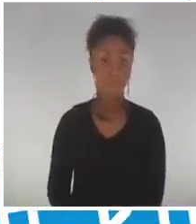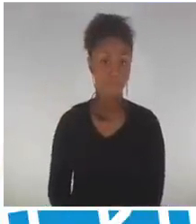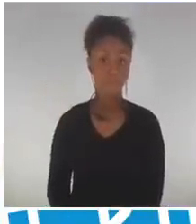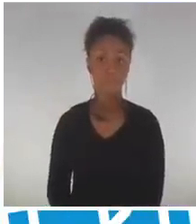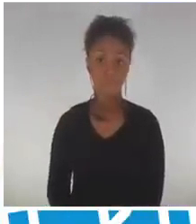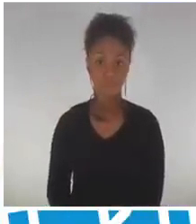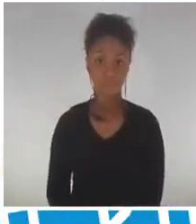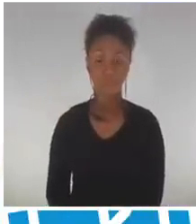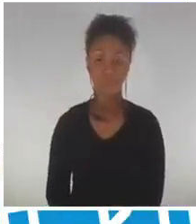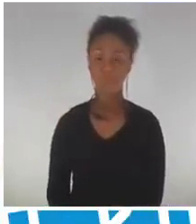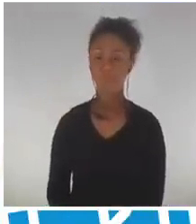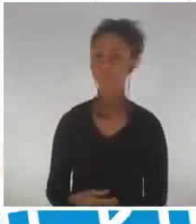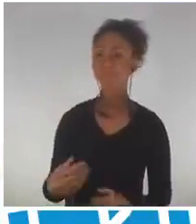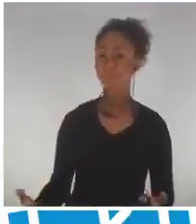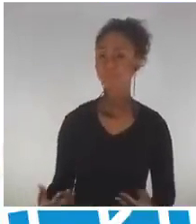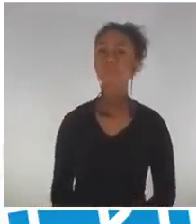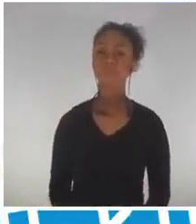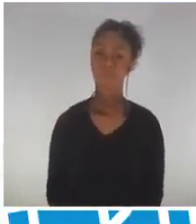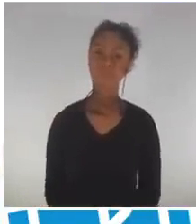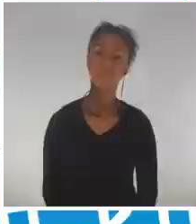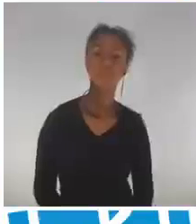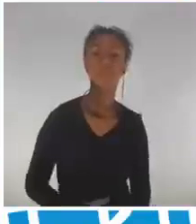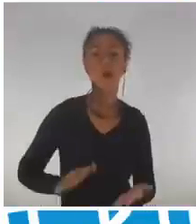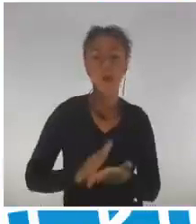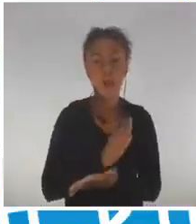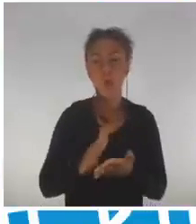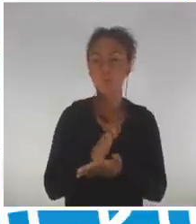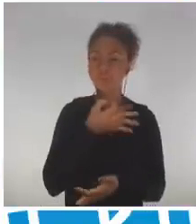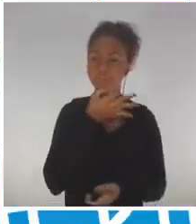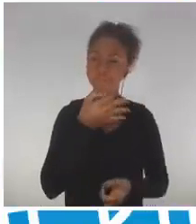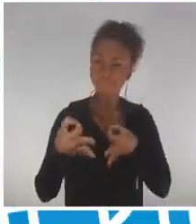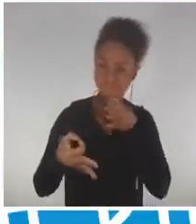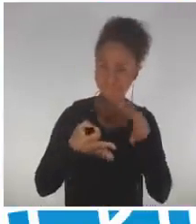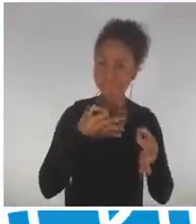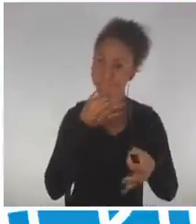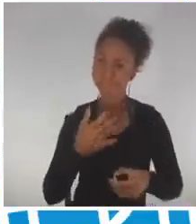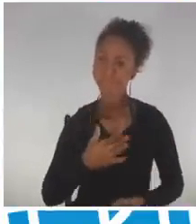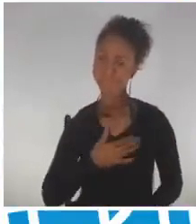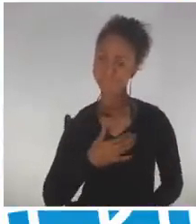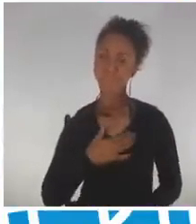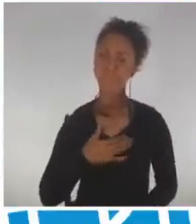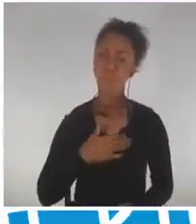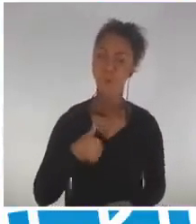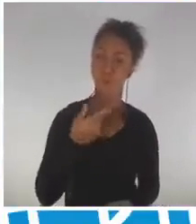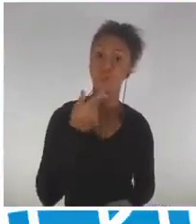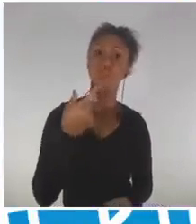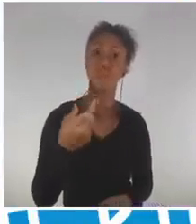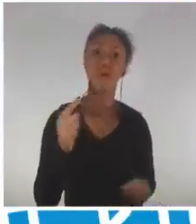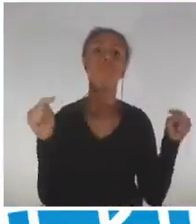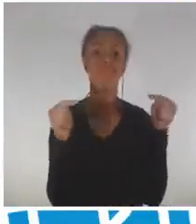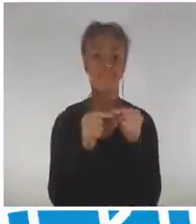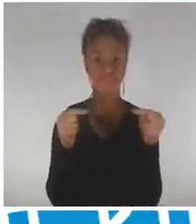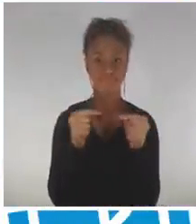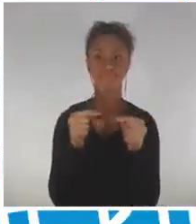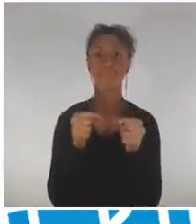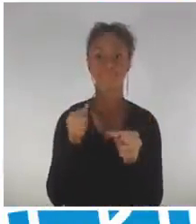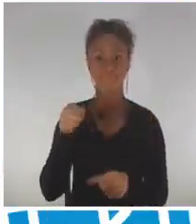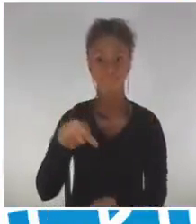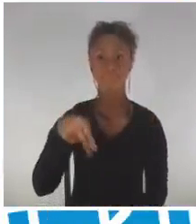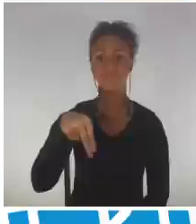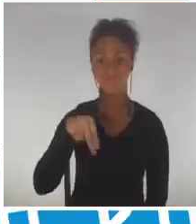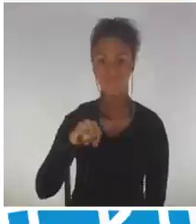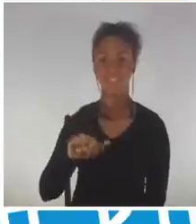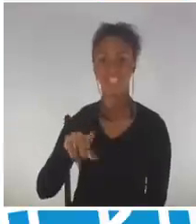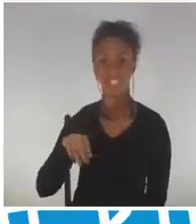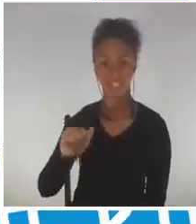então eu vou fazer alguns comentários, né? Muito do que eu vou falar aqui está em linha com o que a Nilma já colocou,